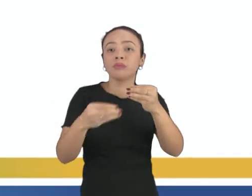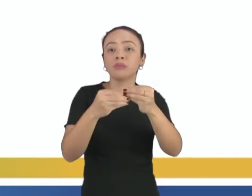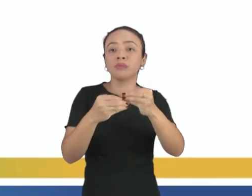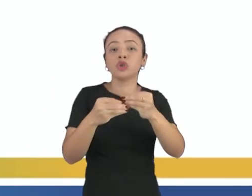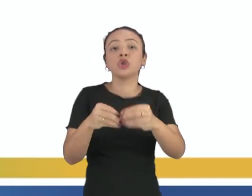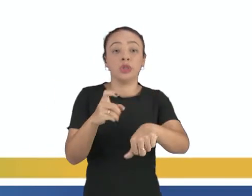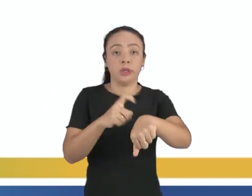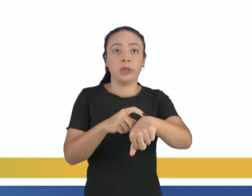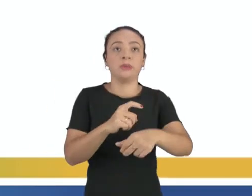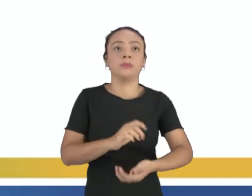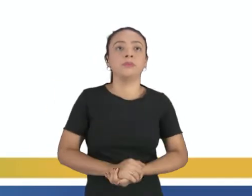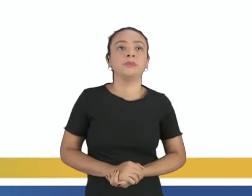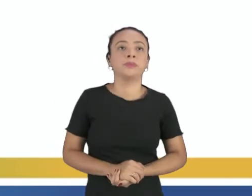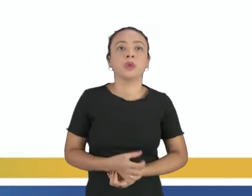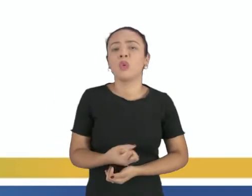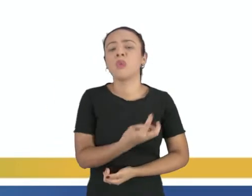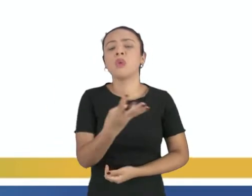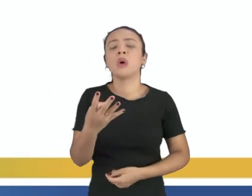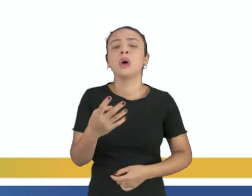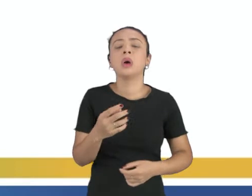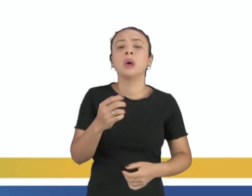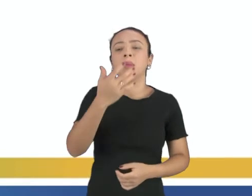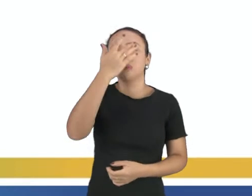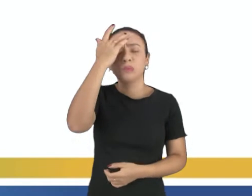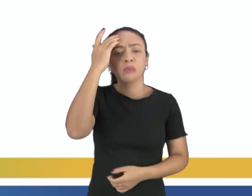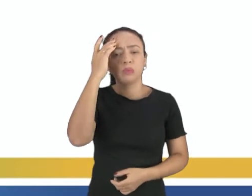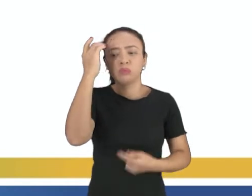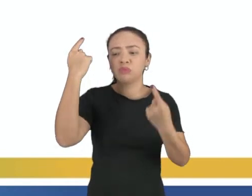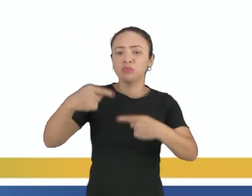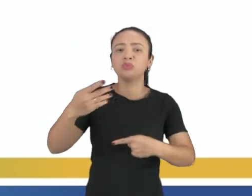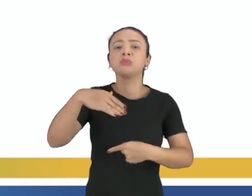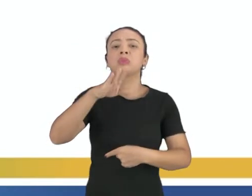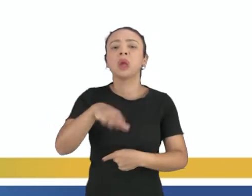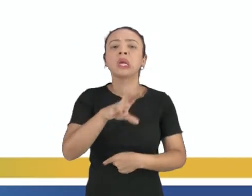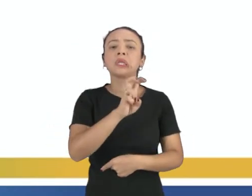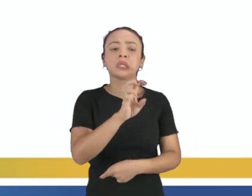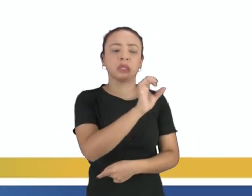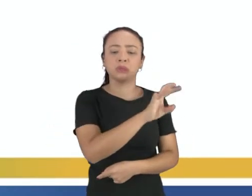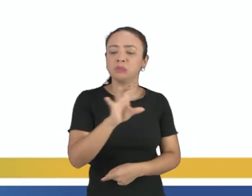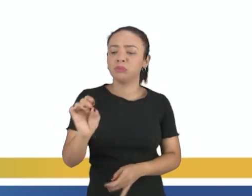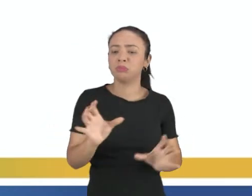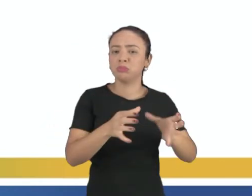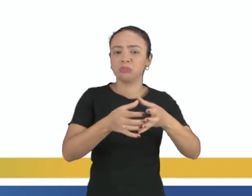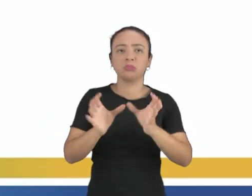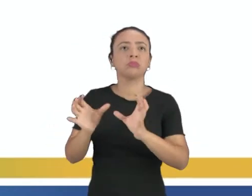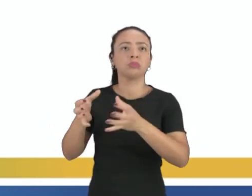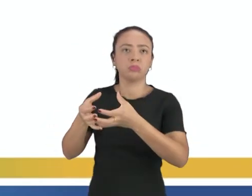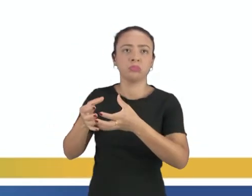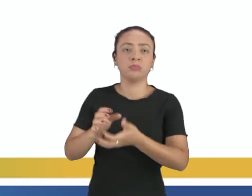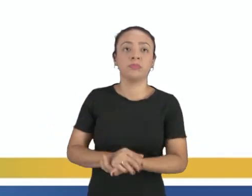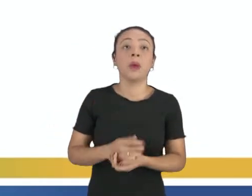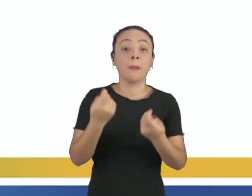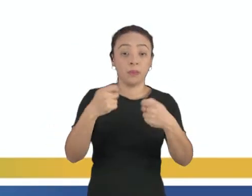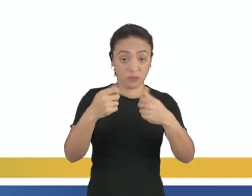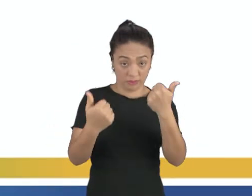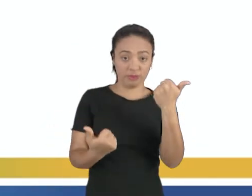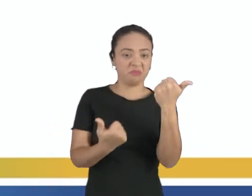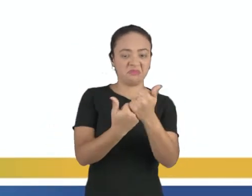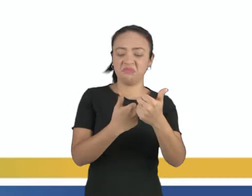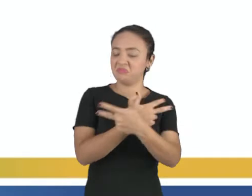acréscimo, tá, galerinha? Quantidade de jogadores, são 5 jogadores titulares em cada equipe.